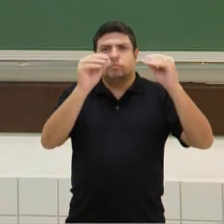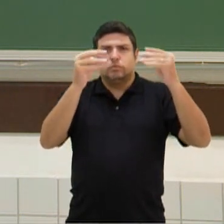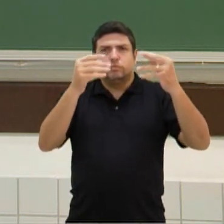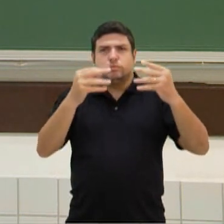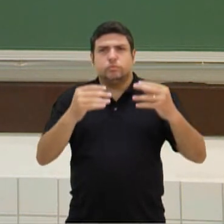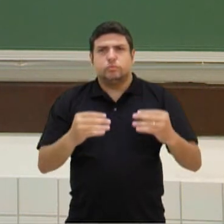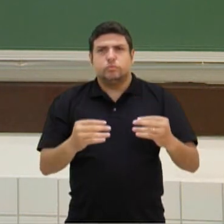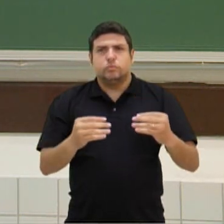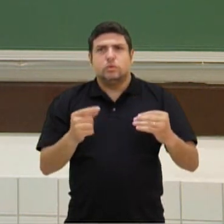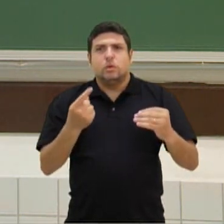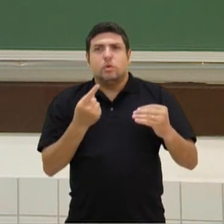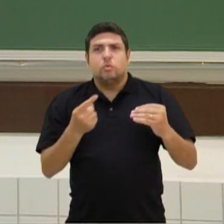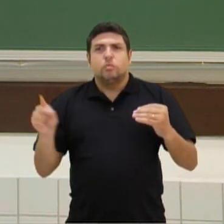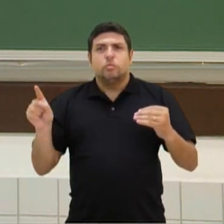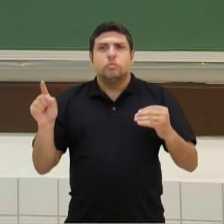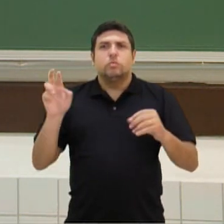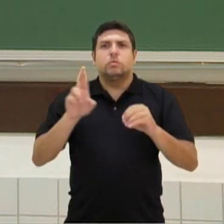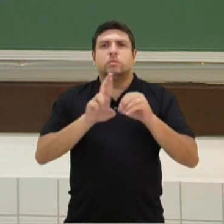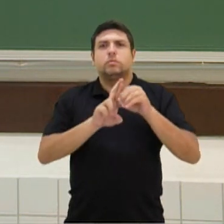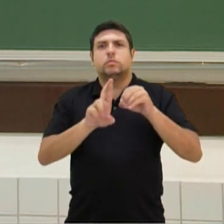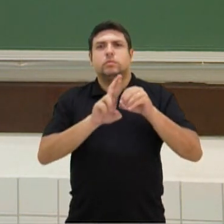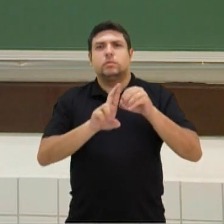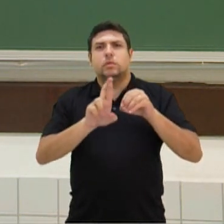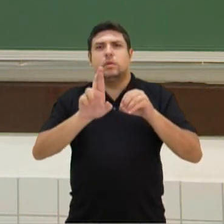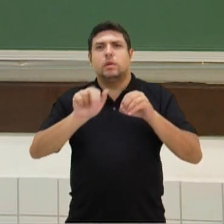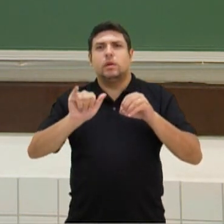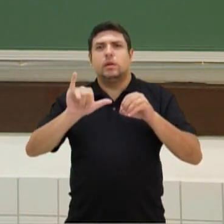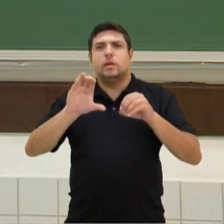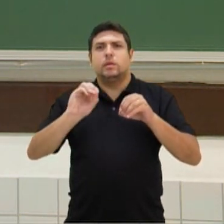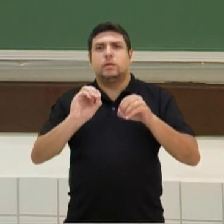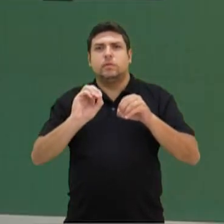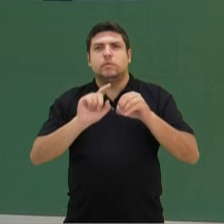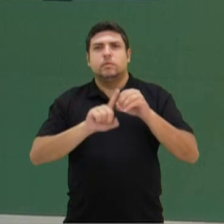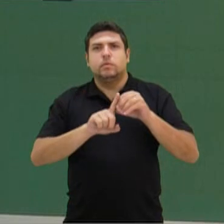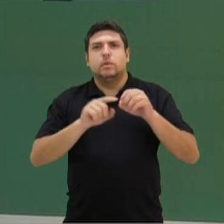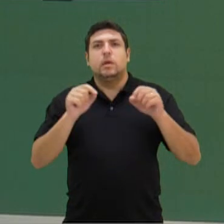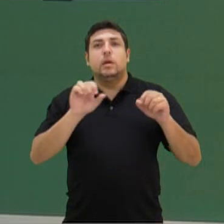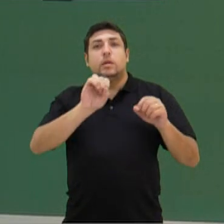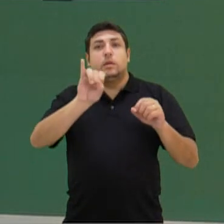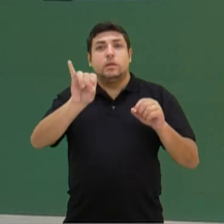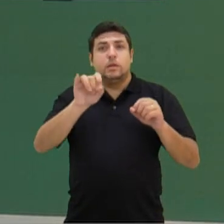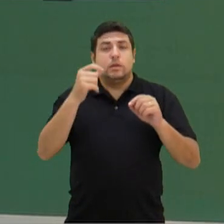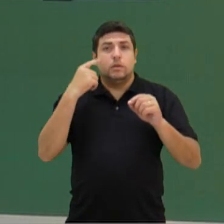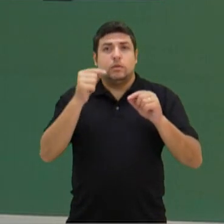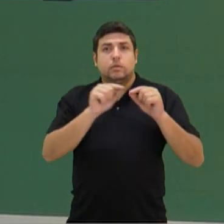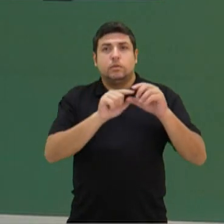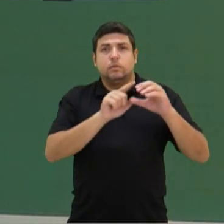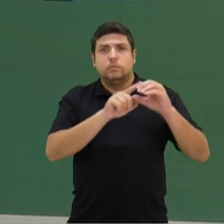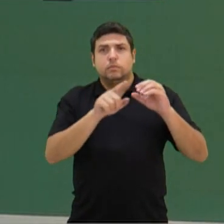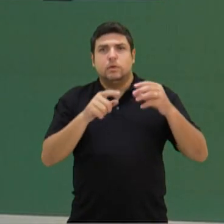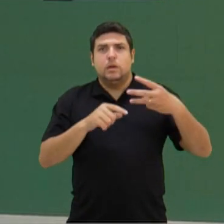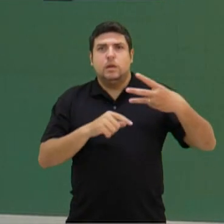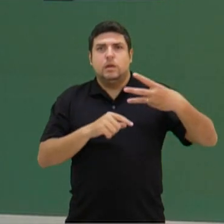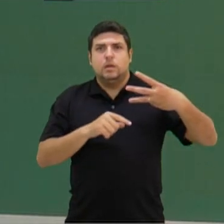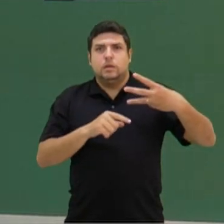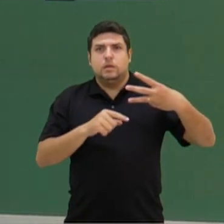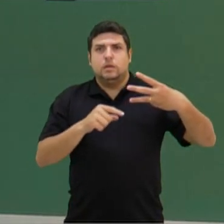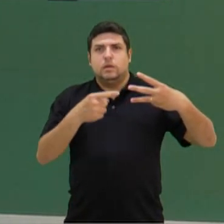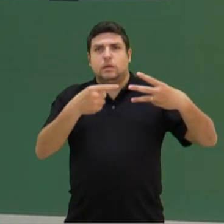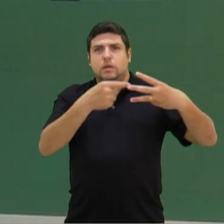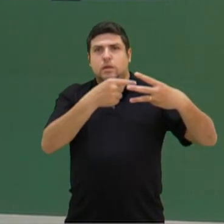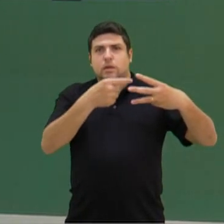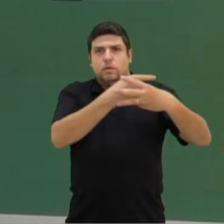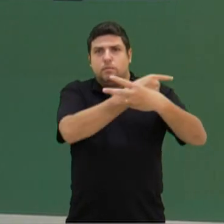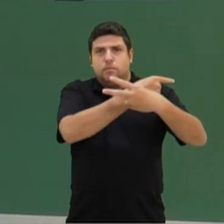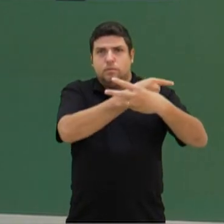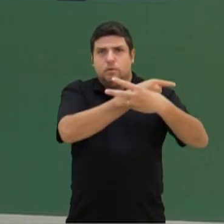igualdade é o raio. Então, aqui, se nós transferirmos ou passarmos esse 3 negativo para o outro lado da equação